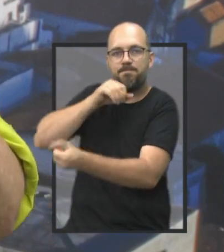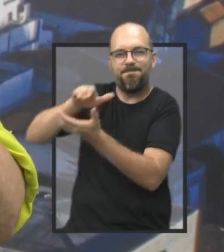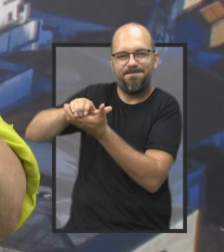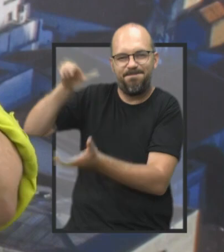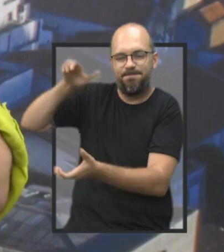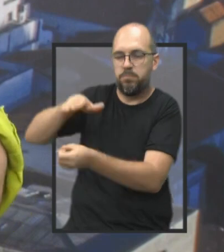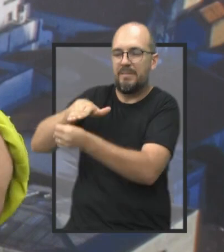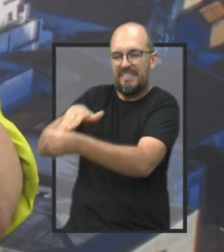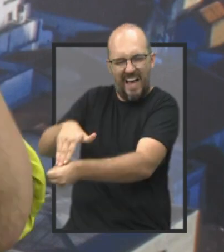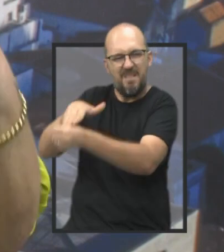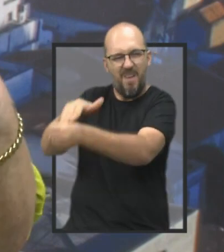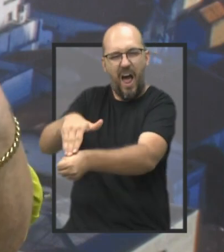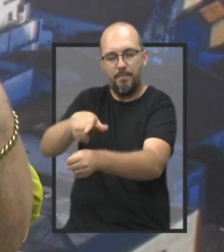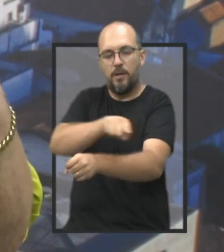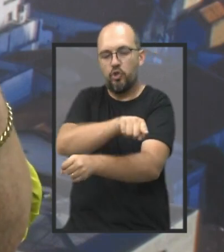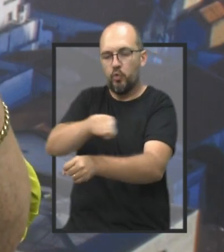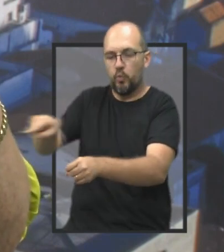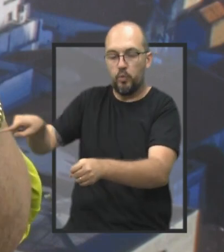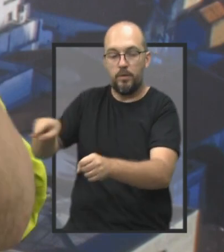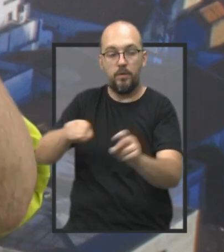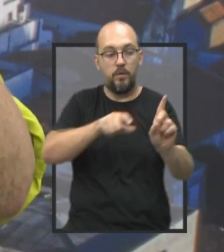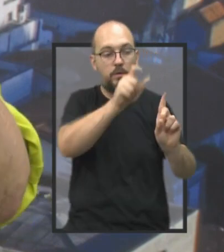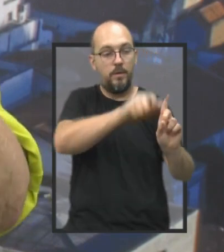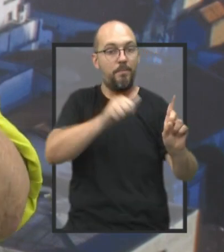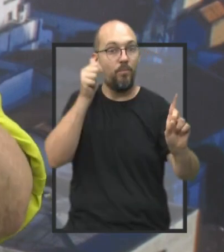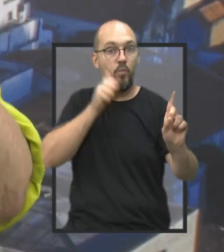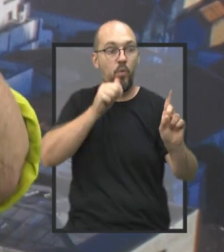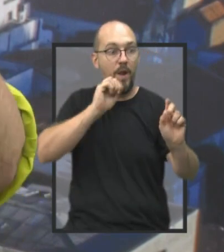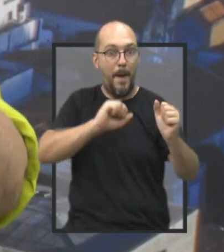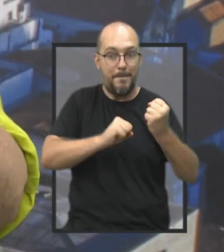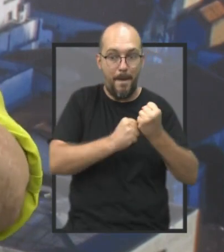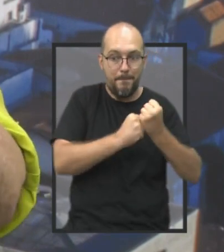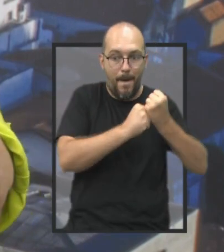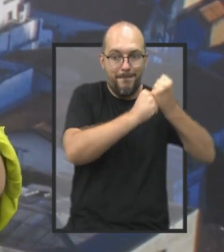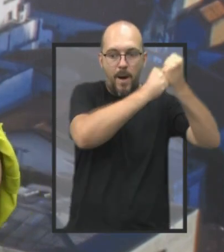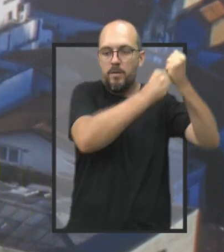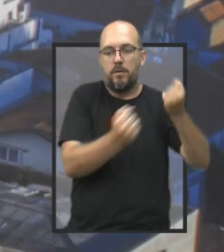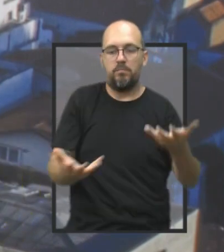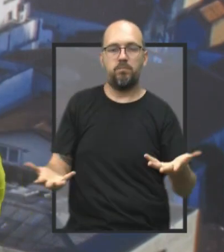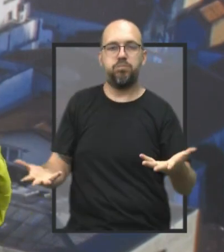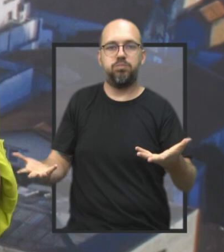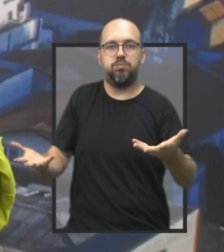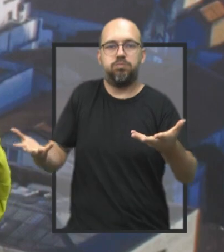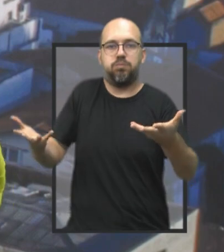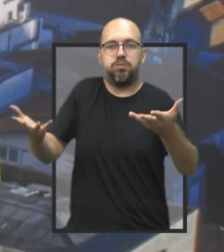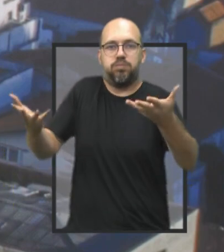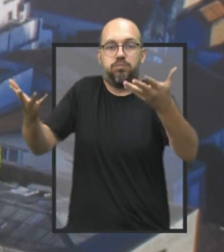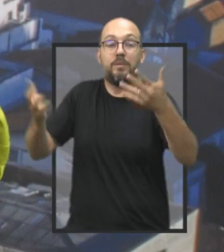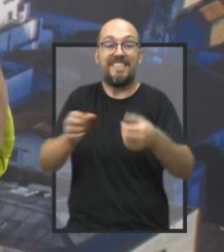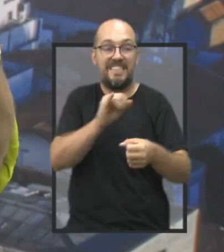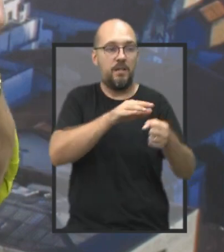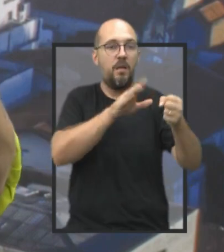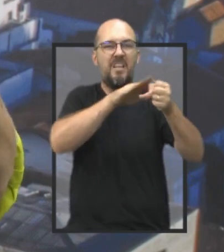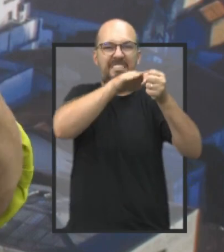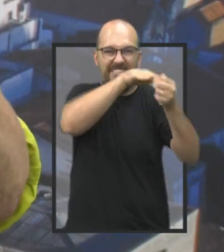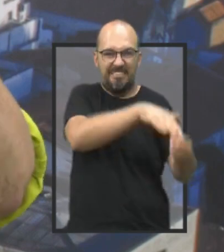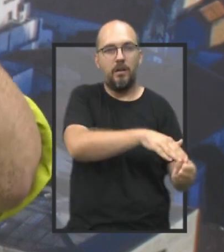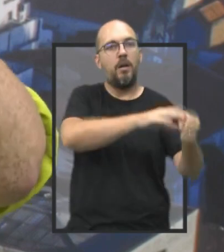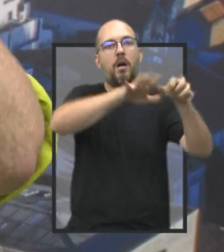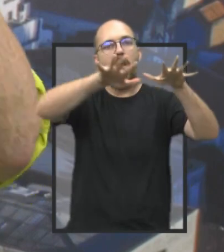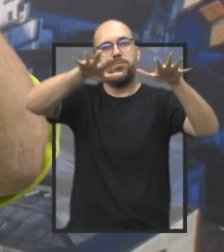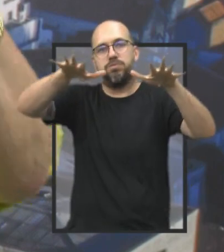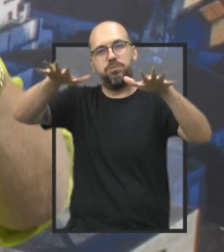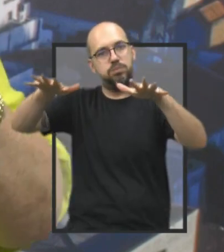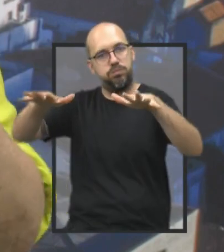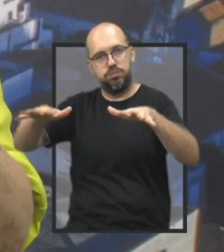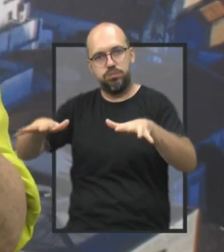velhas, enfim, essas violências estruturais, todas elas vão se dissipando quando a gente consegue movimentar